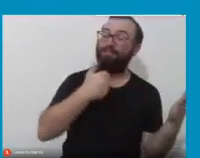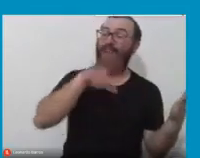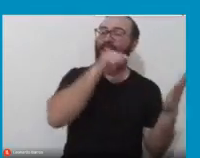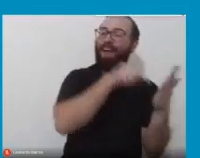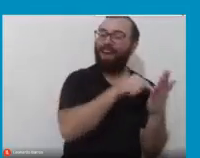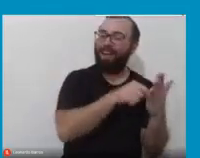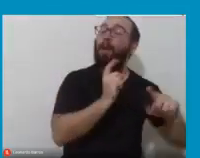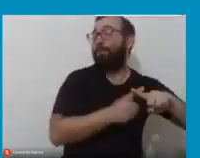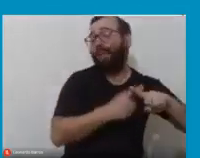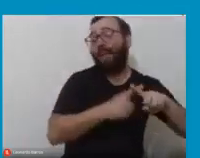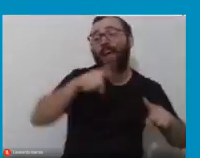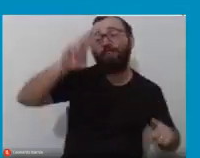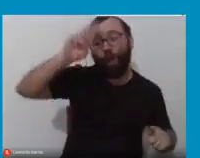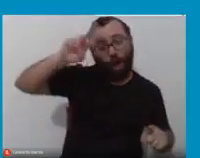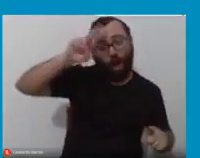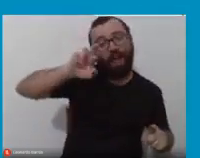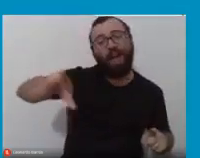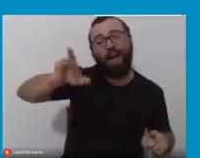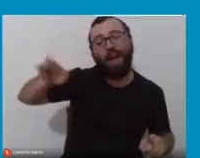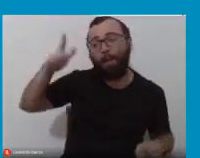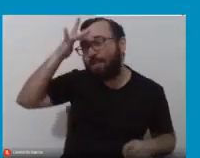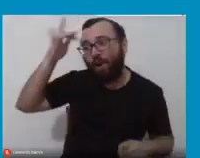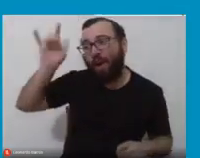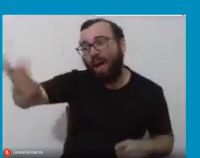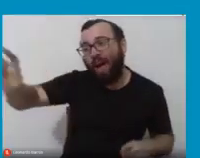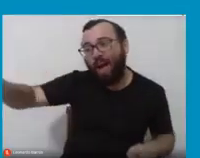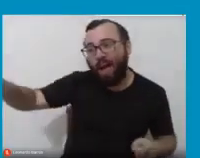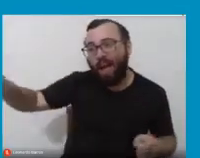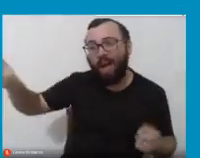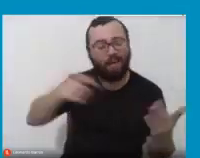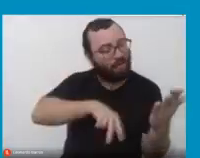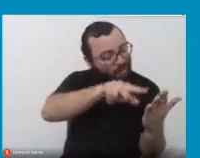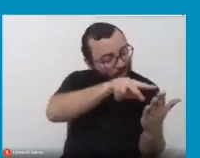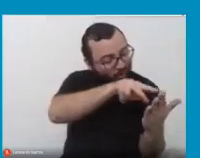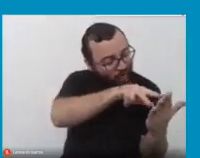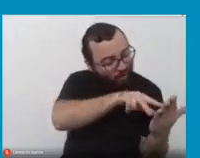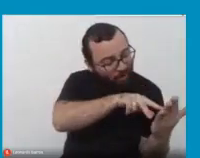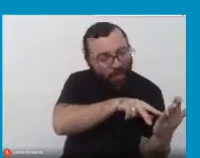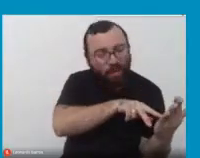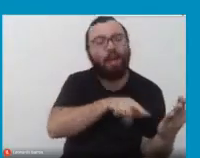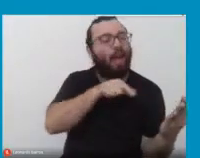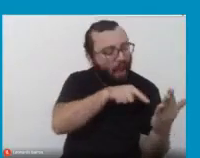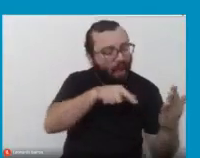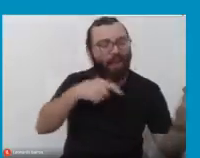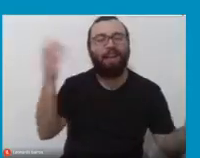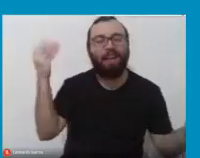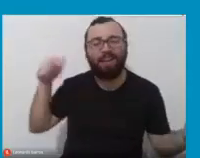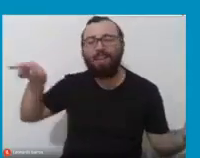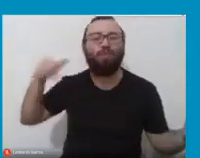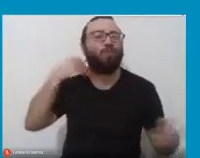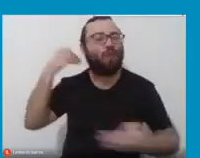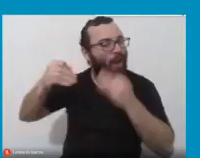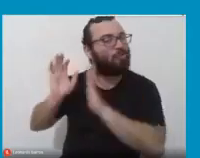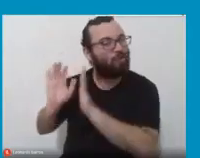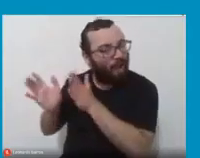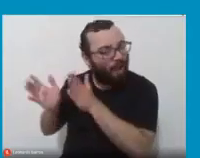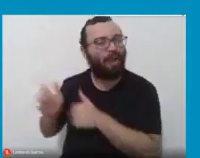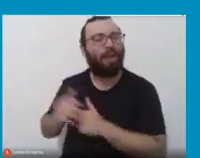são histórias das pessoas, né, que foram julgadas ali e que